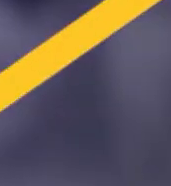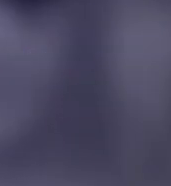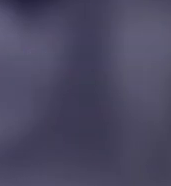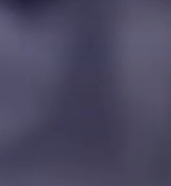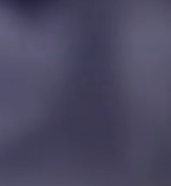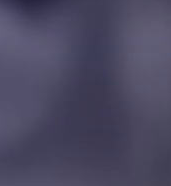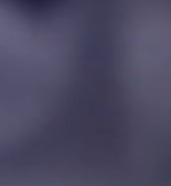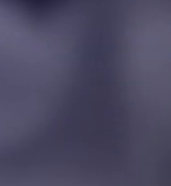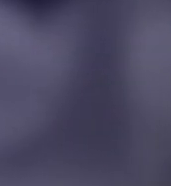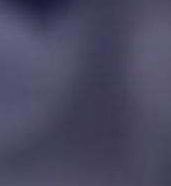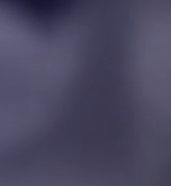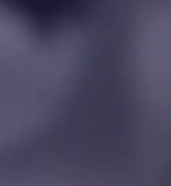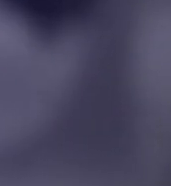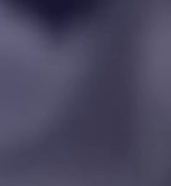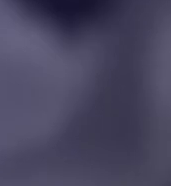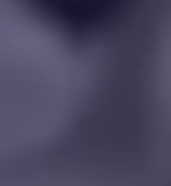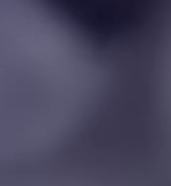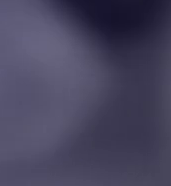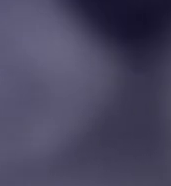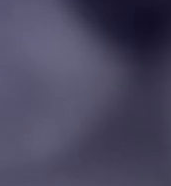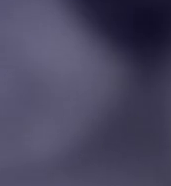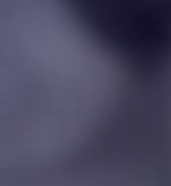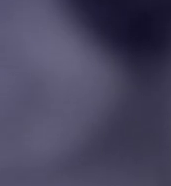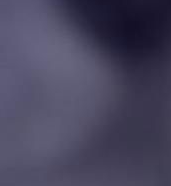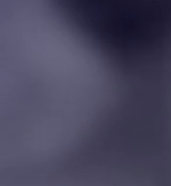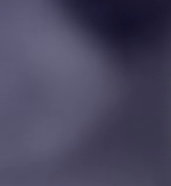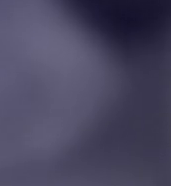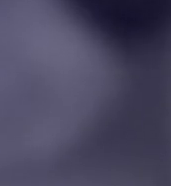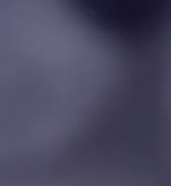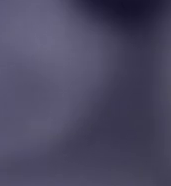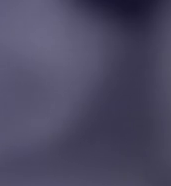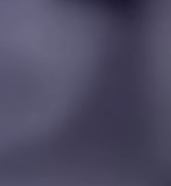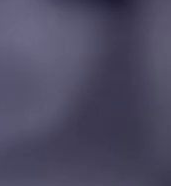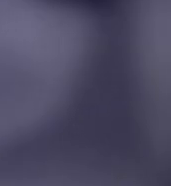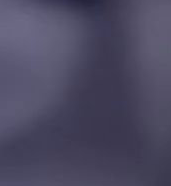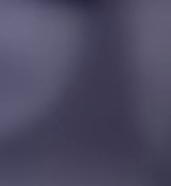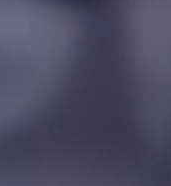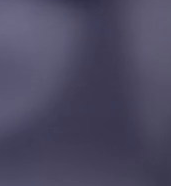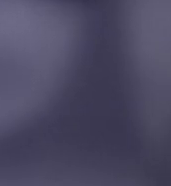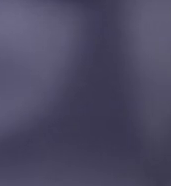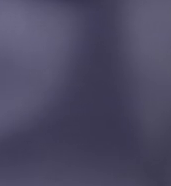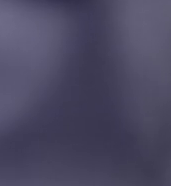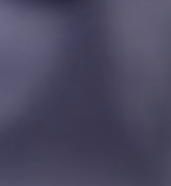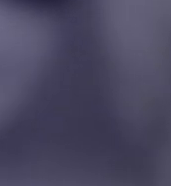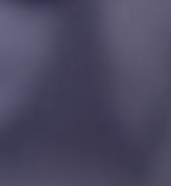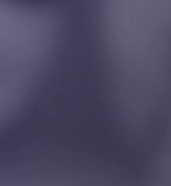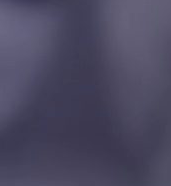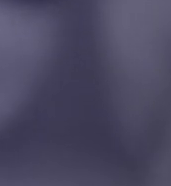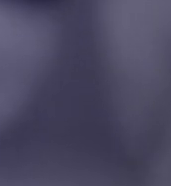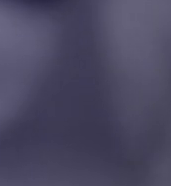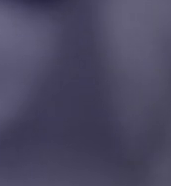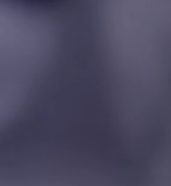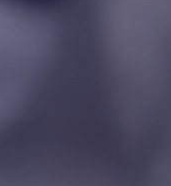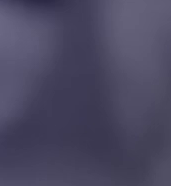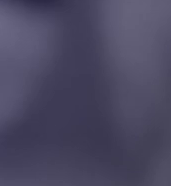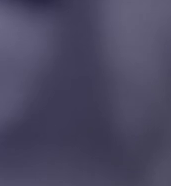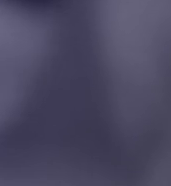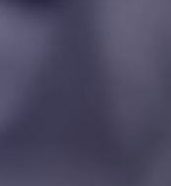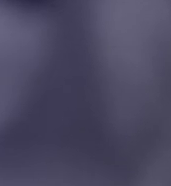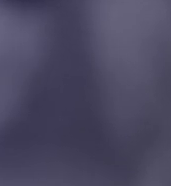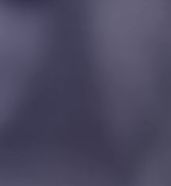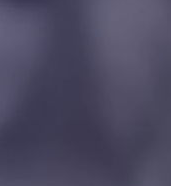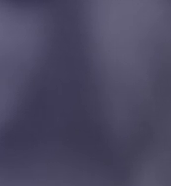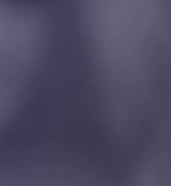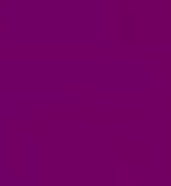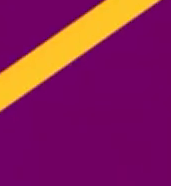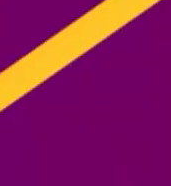conexões mentais são raras então conecte-se é o tema trazido pela